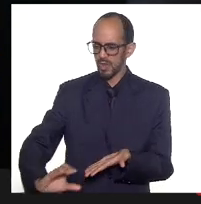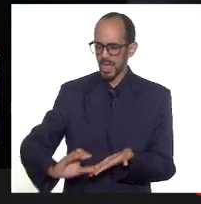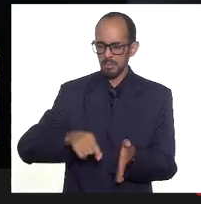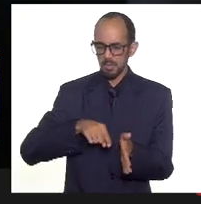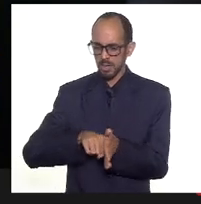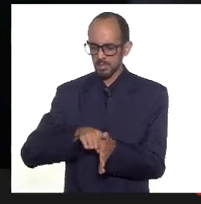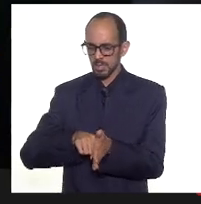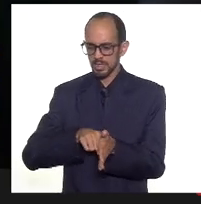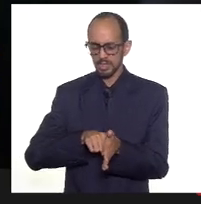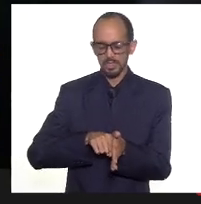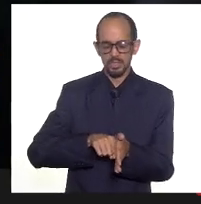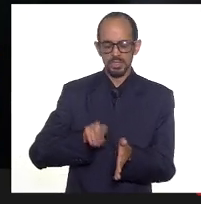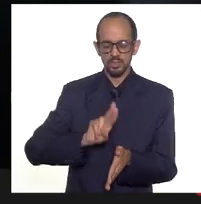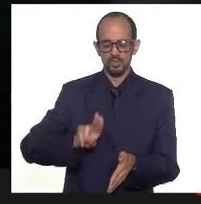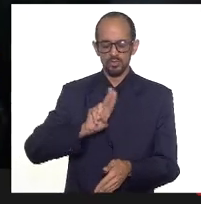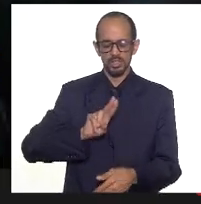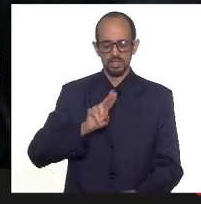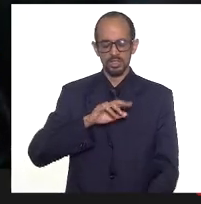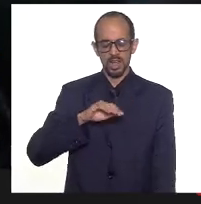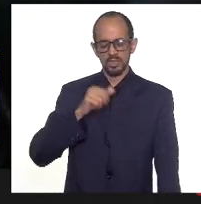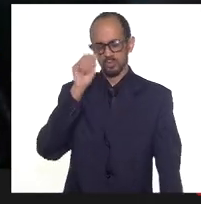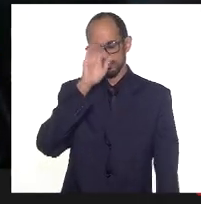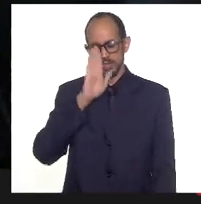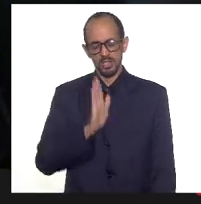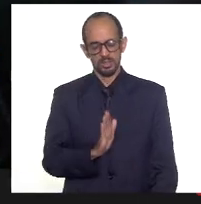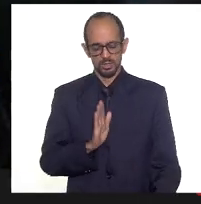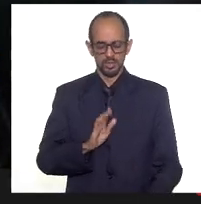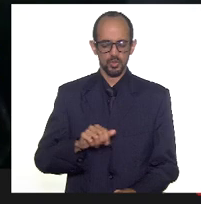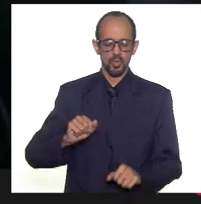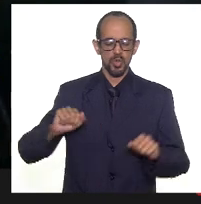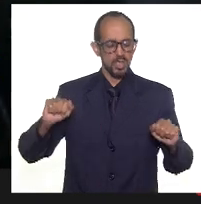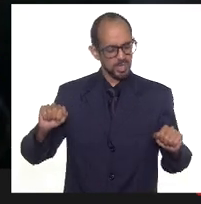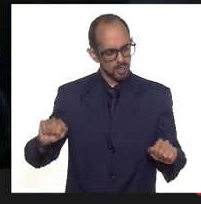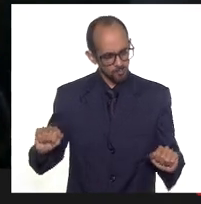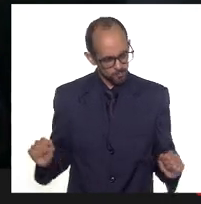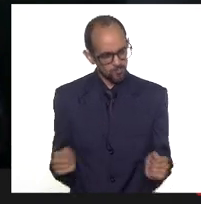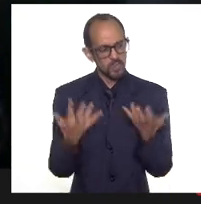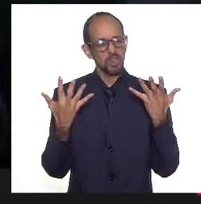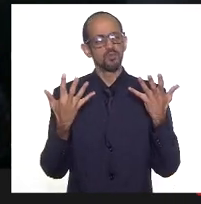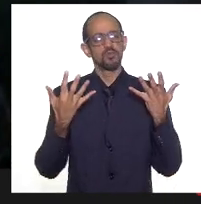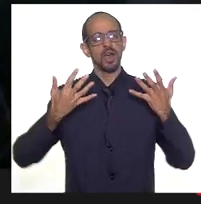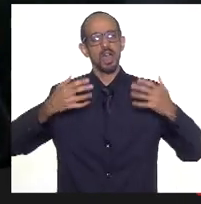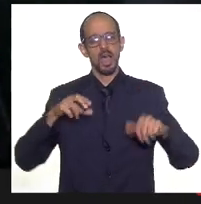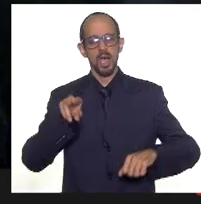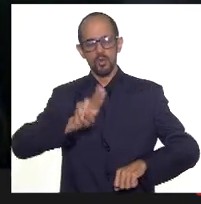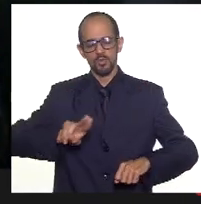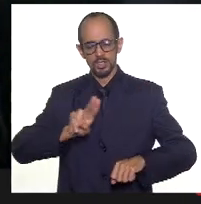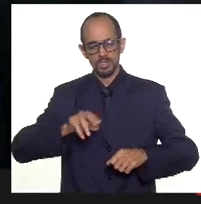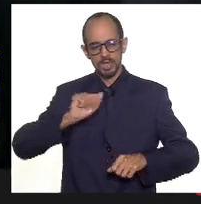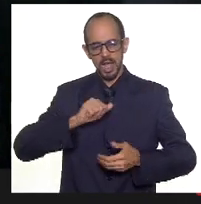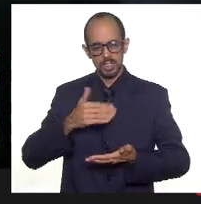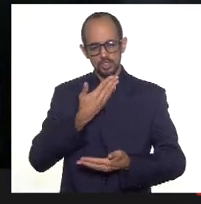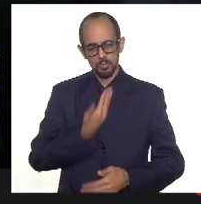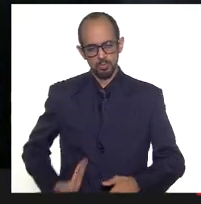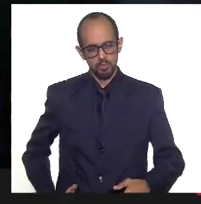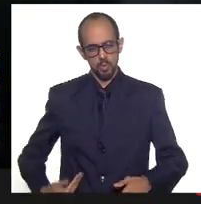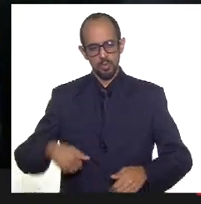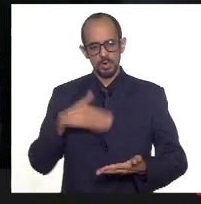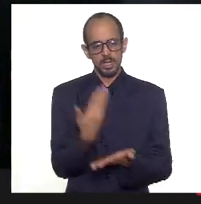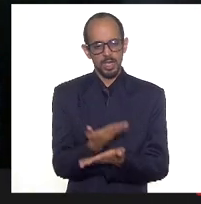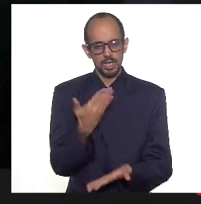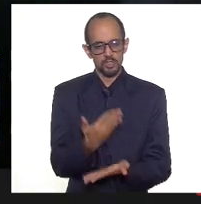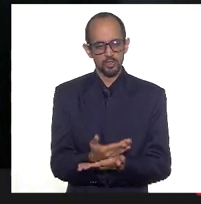universidades do nosso país, nas universidades públicas. Então, viva a universidade pública e a escola pública em tempo